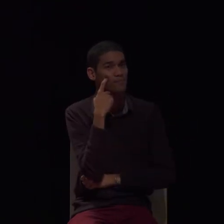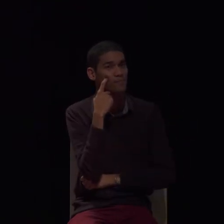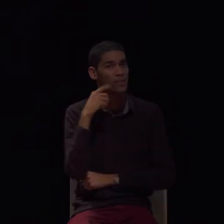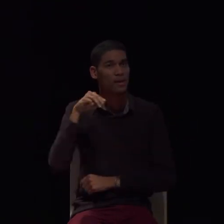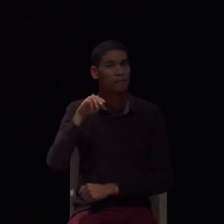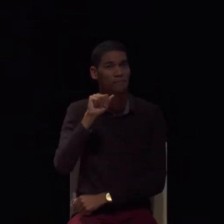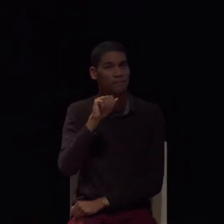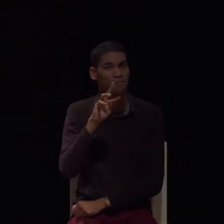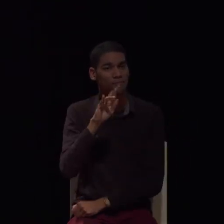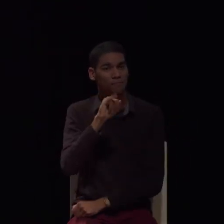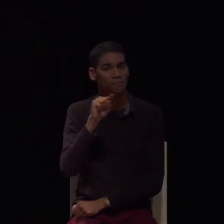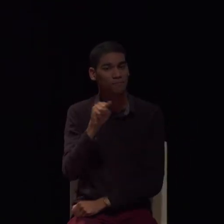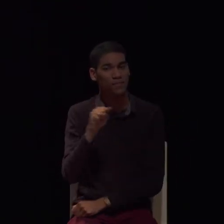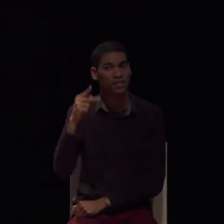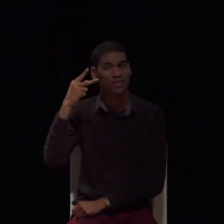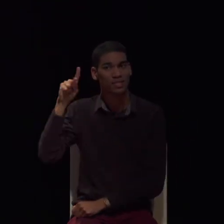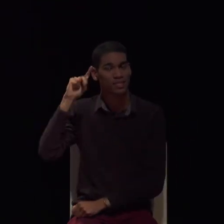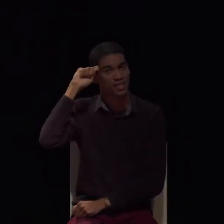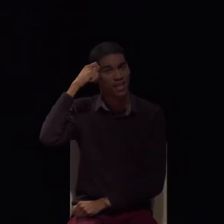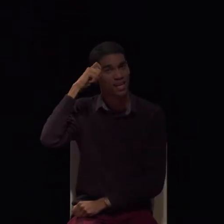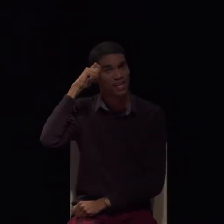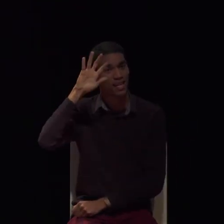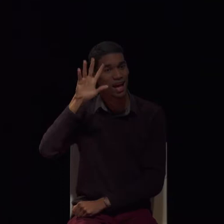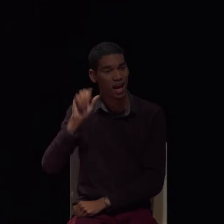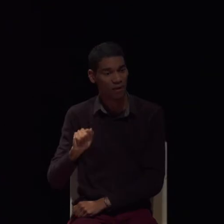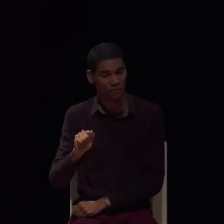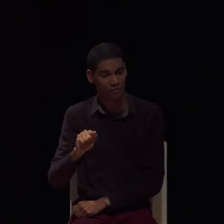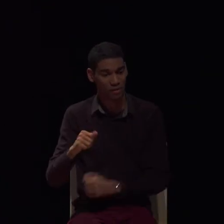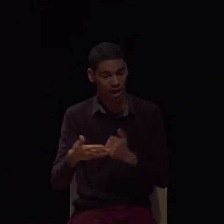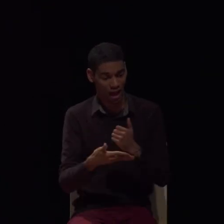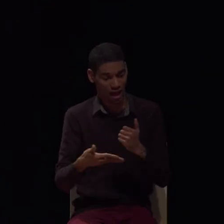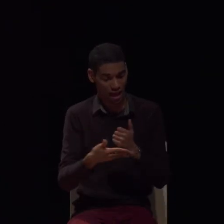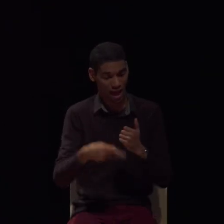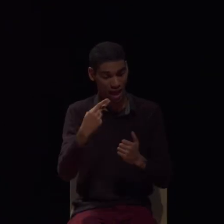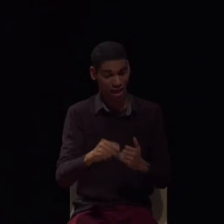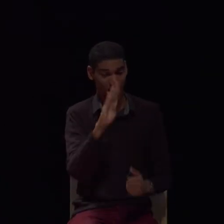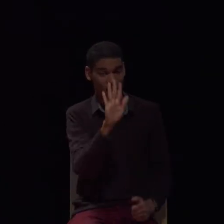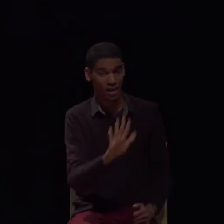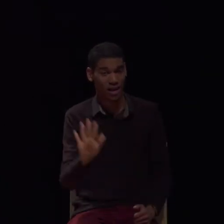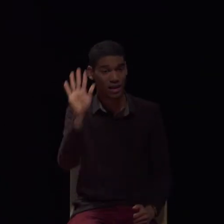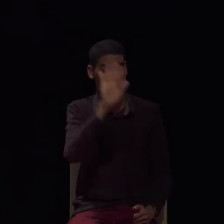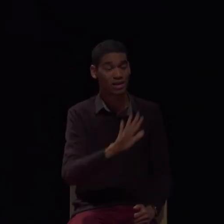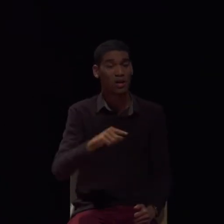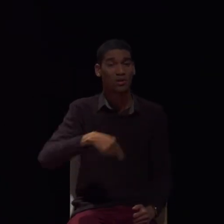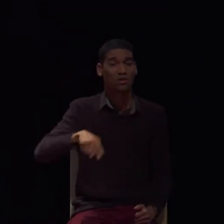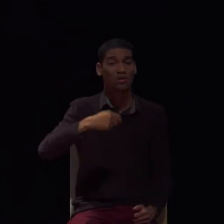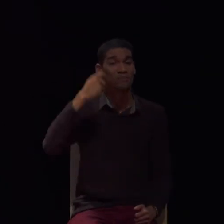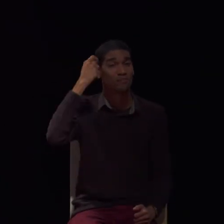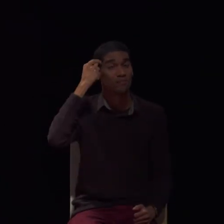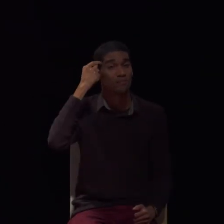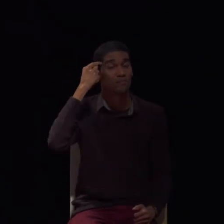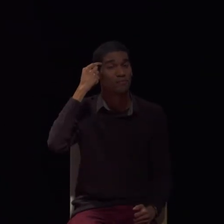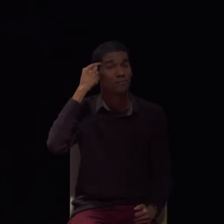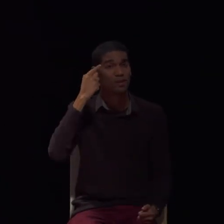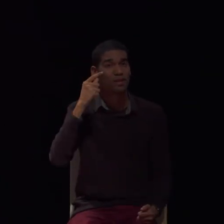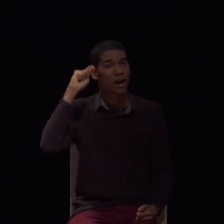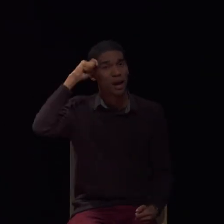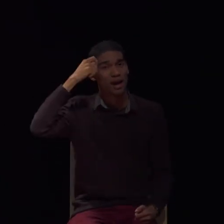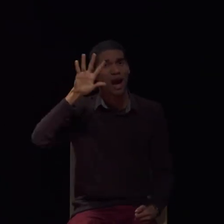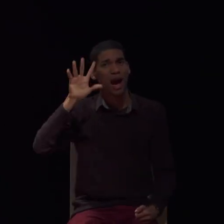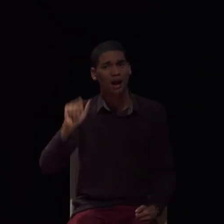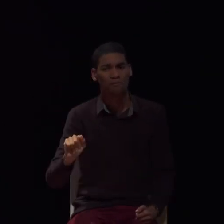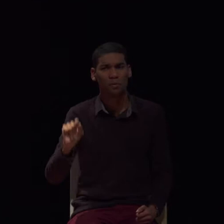africana no brasil a gente está falando da necessidade de repensar que áfrica é